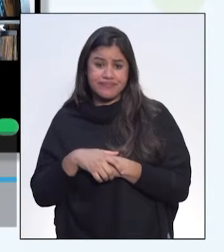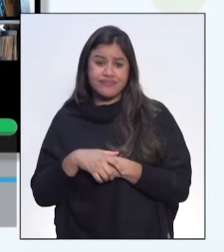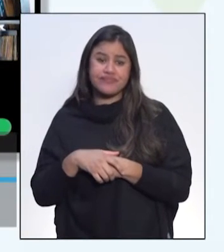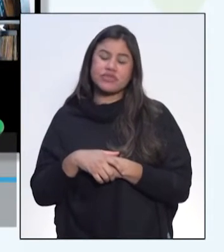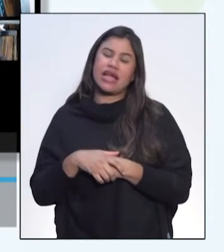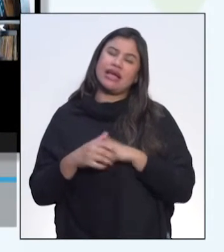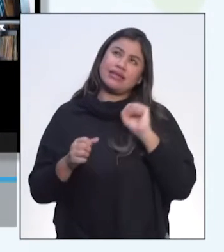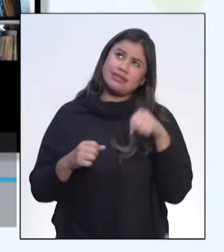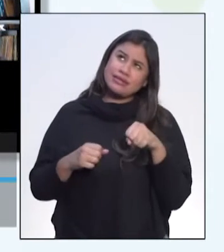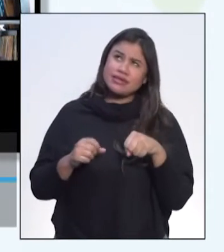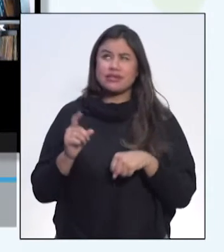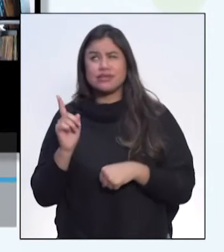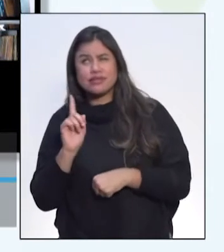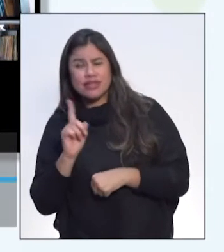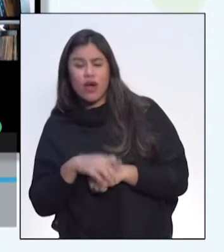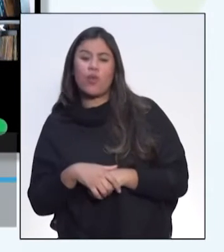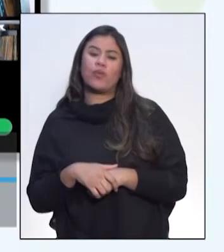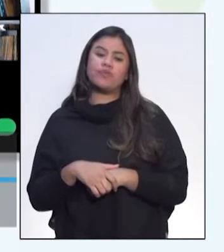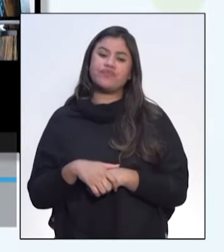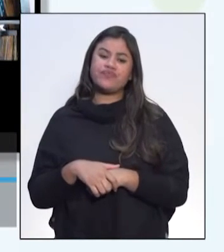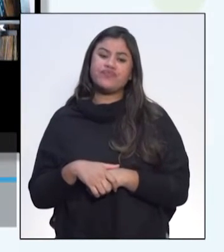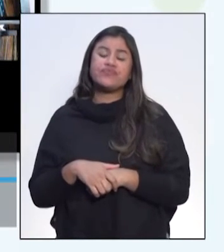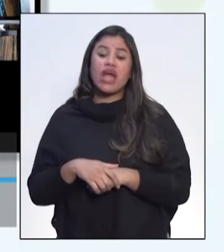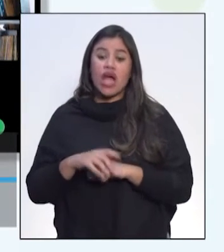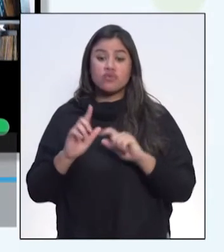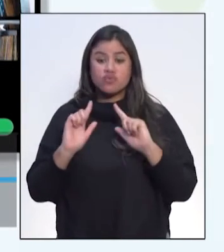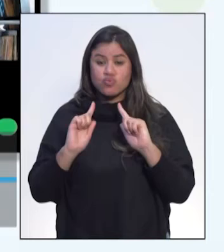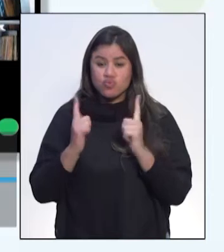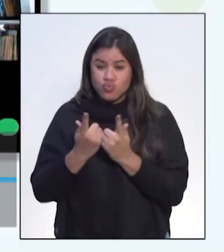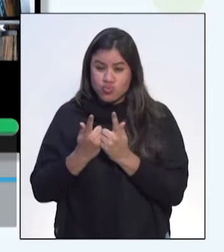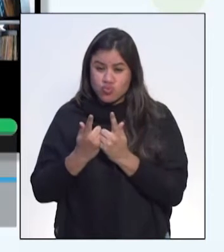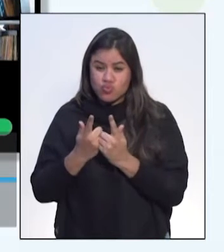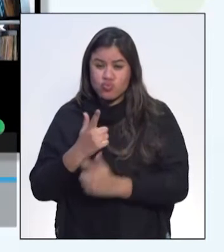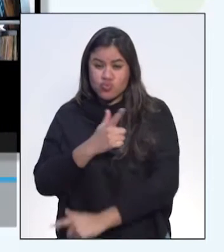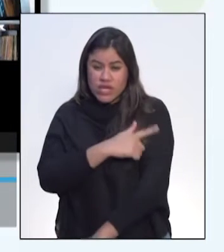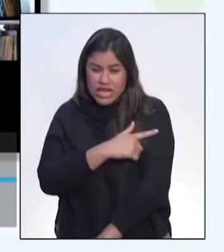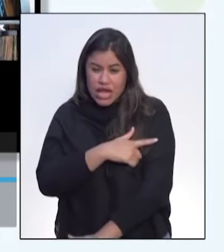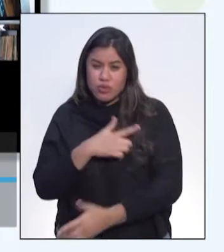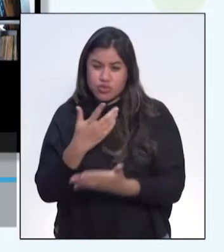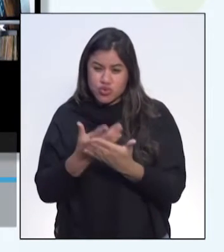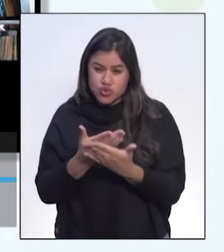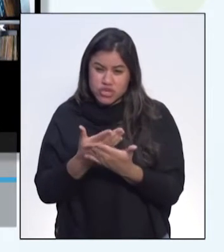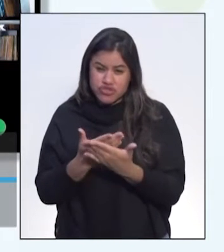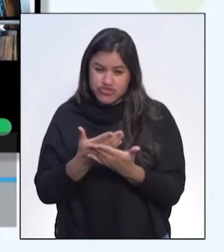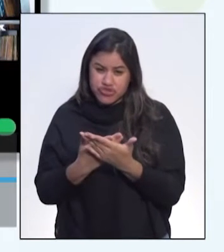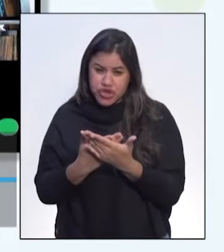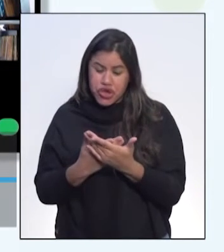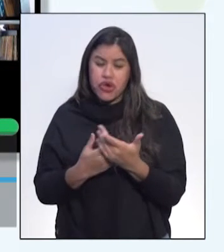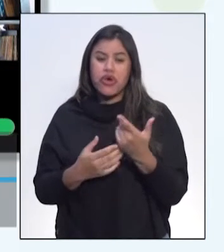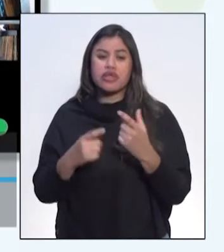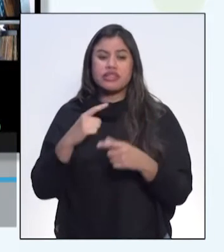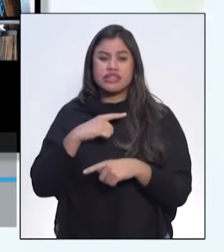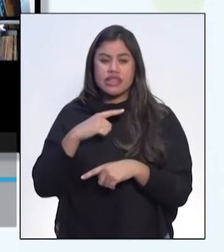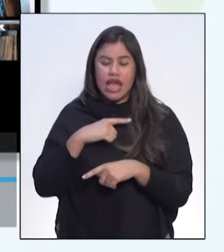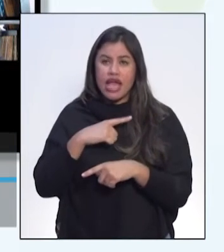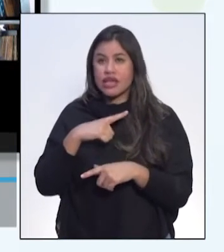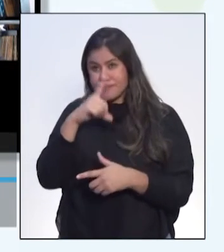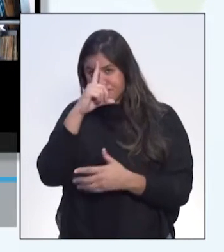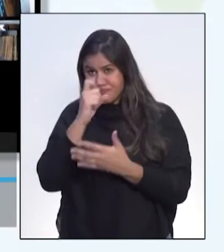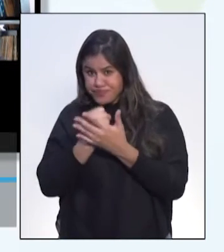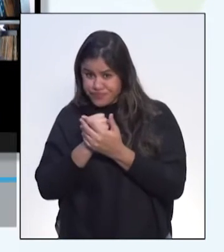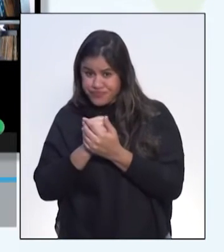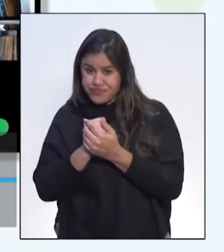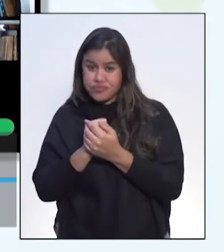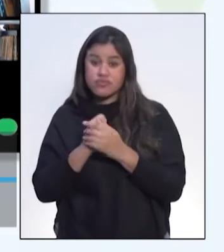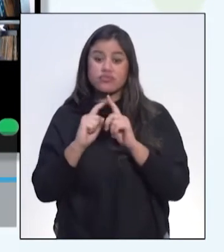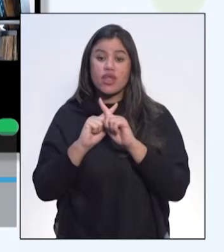Sim e não. Quando você está dentro do grêmio estudantil, você está tomando as decisões, né, participando. E quando não